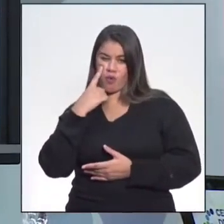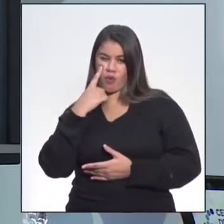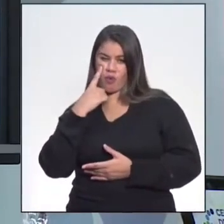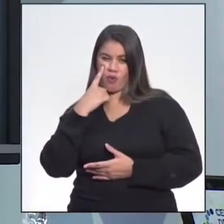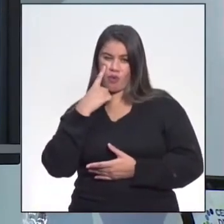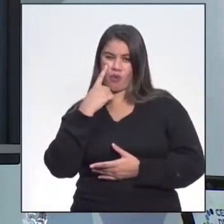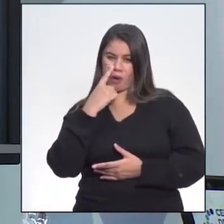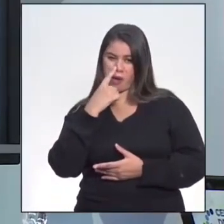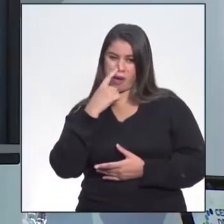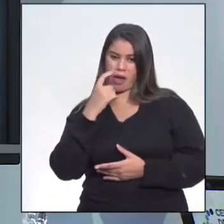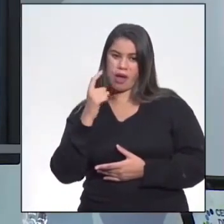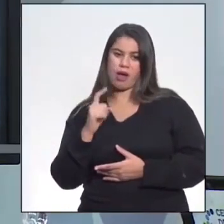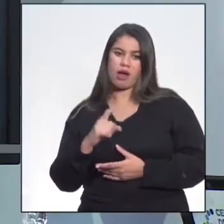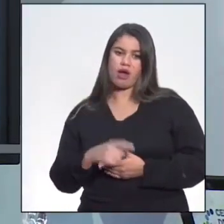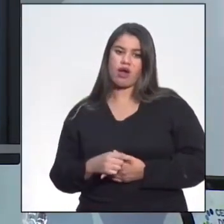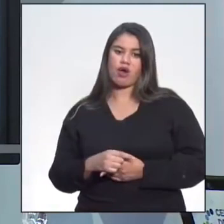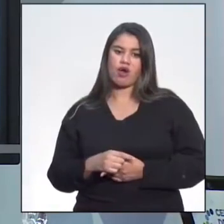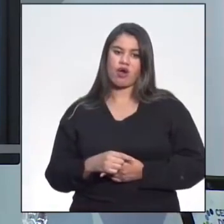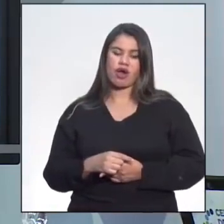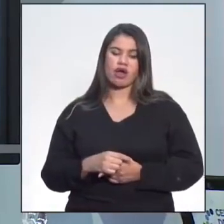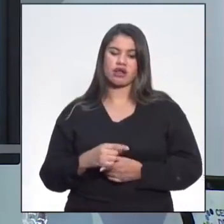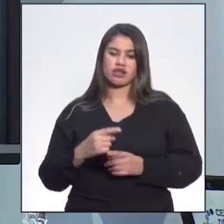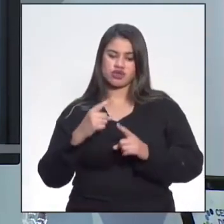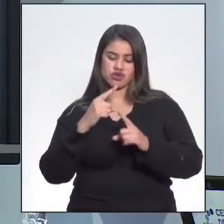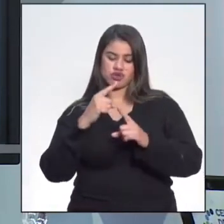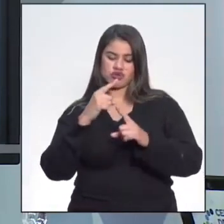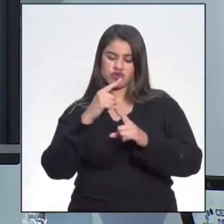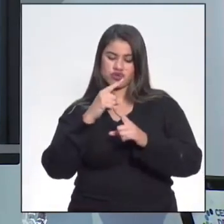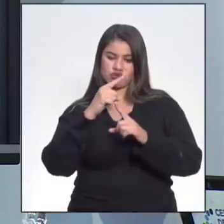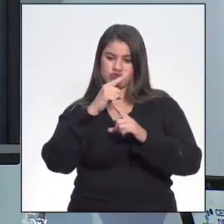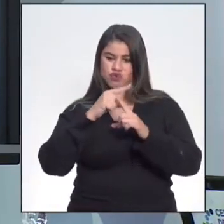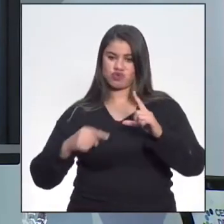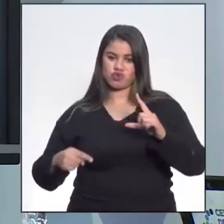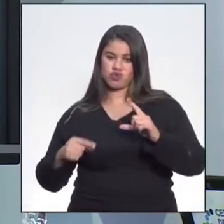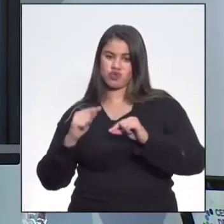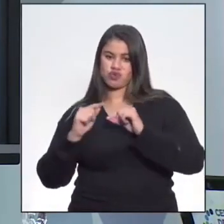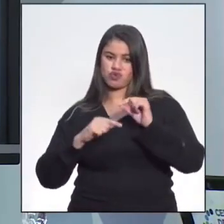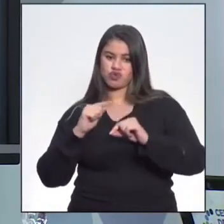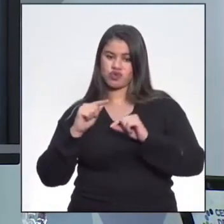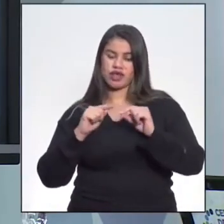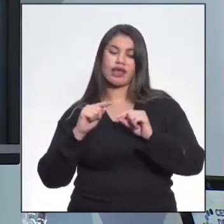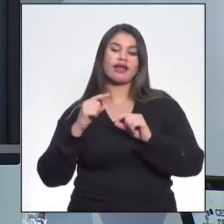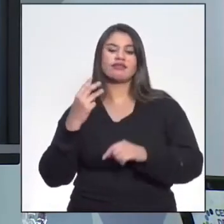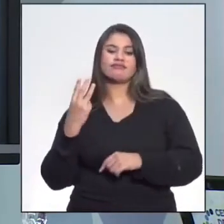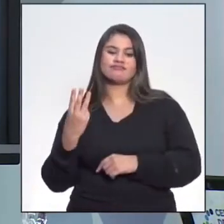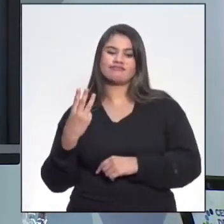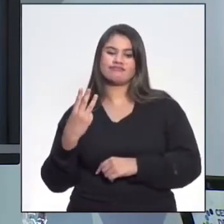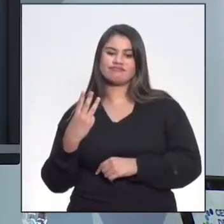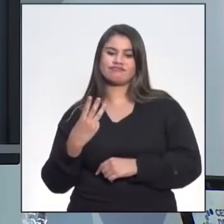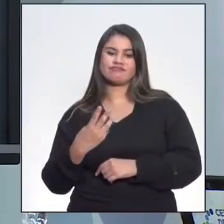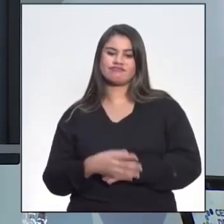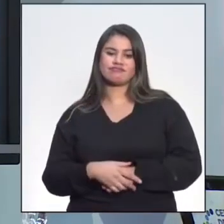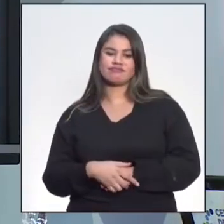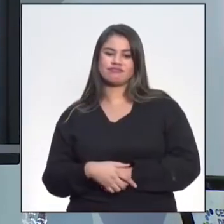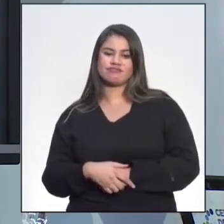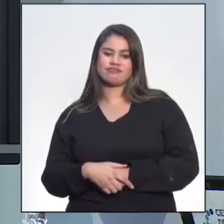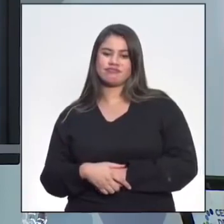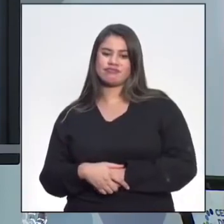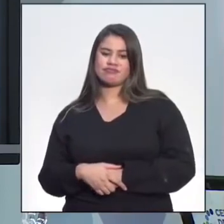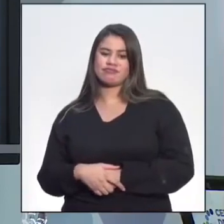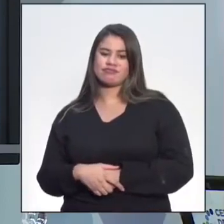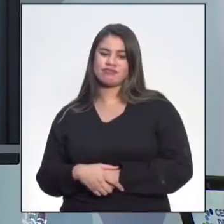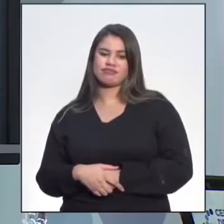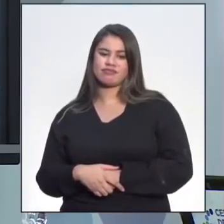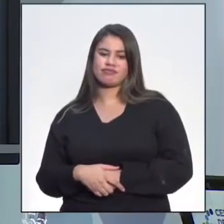gráfico? Não. Ele está cruzando aonde? No 3. Então, a resposta é não. E eu sei que é no Y.